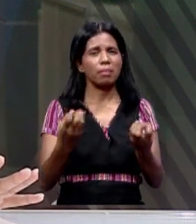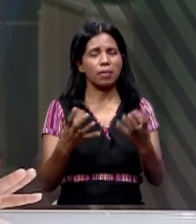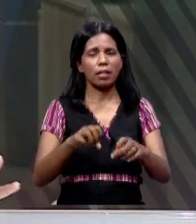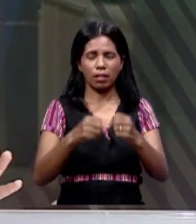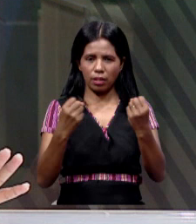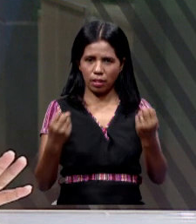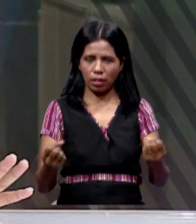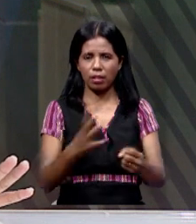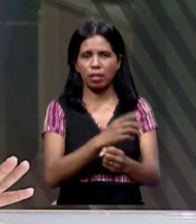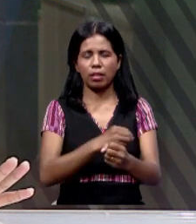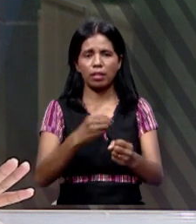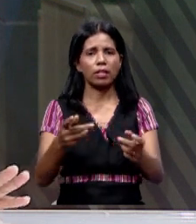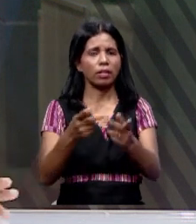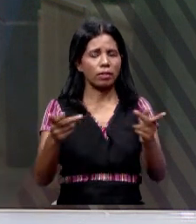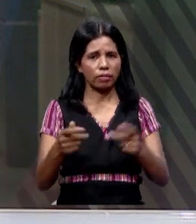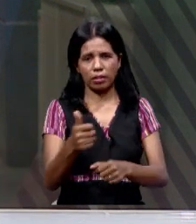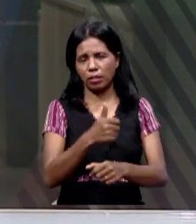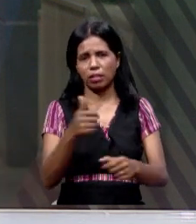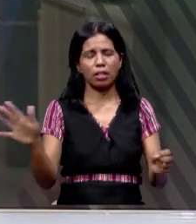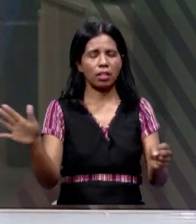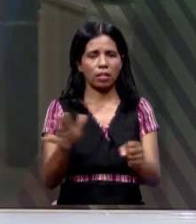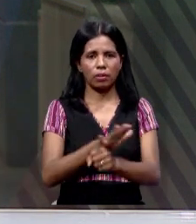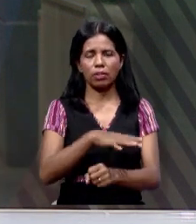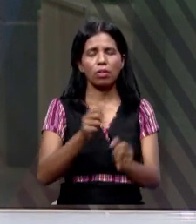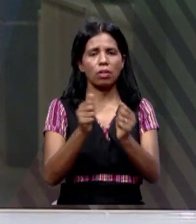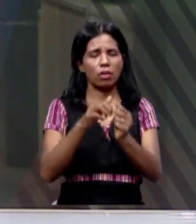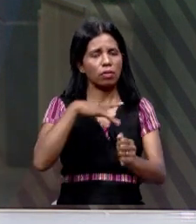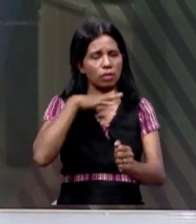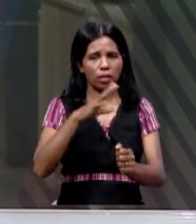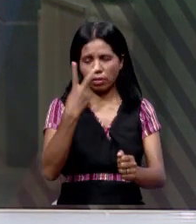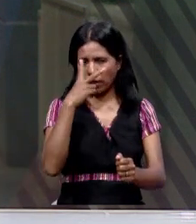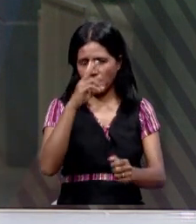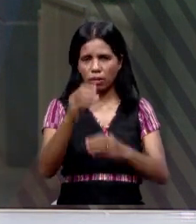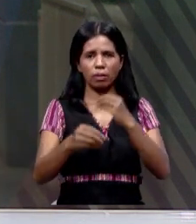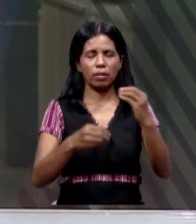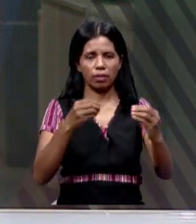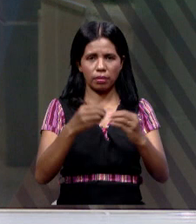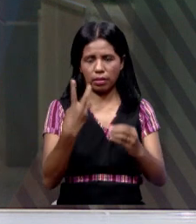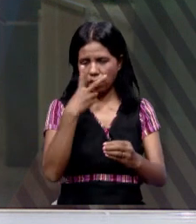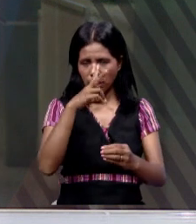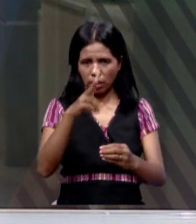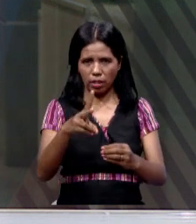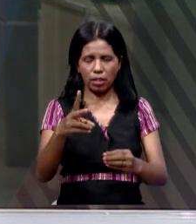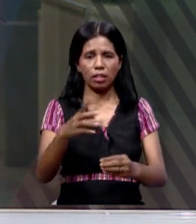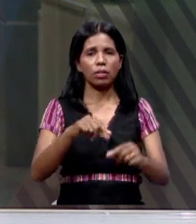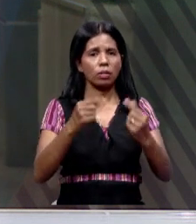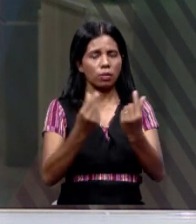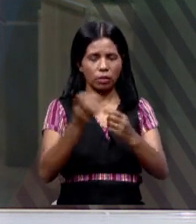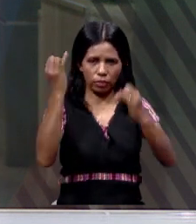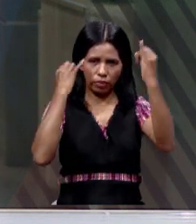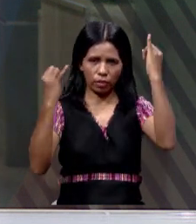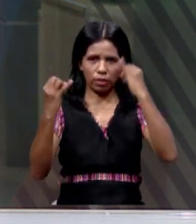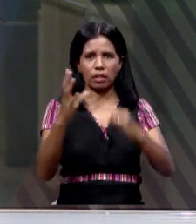Ona, retocat Leo, fato em Sirene, na Kono Rolexo. A Tote Neclean, com o assunto, a turma está acompanha para cota informação ainda